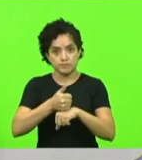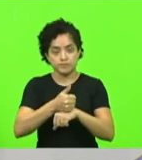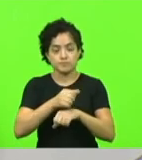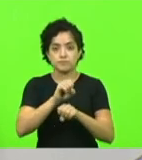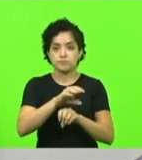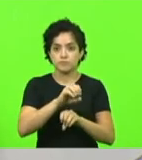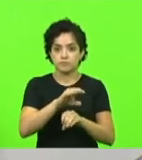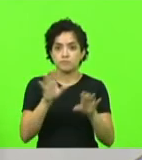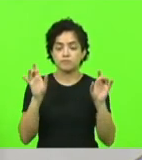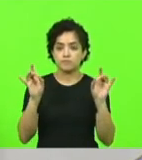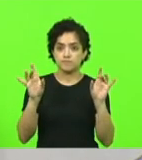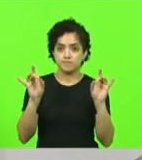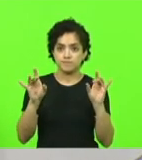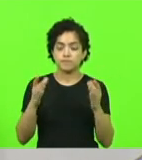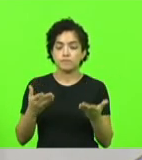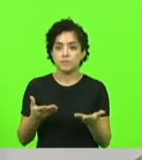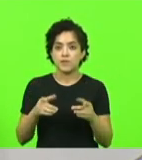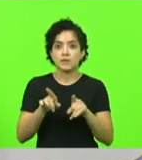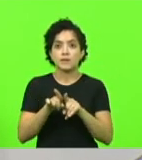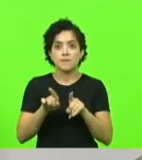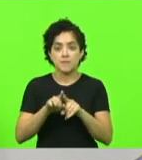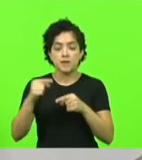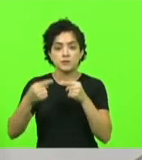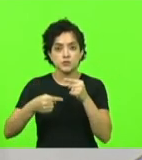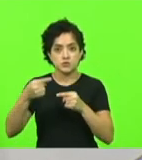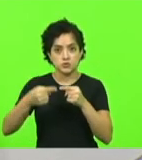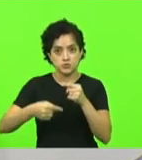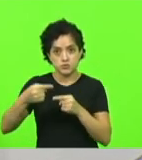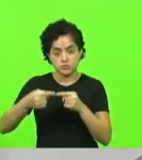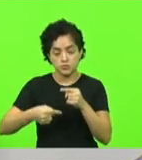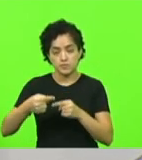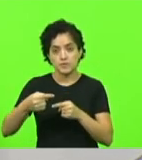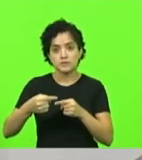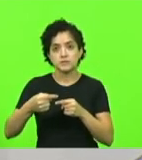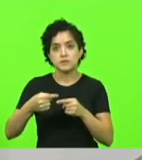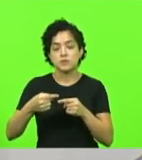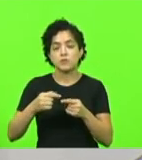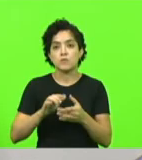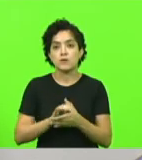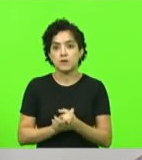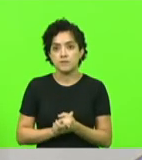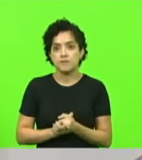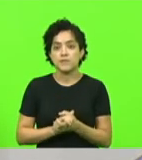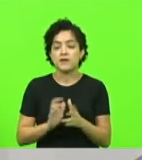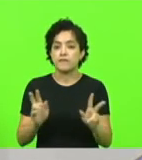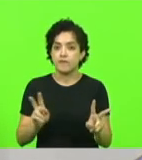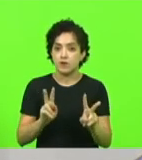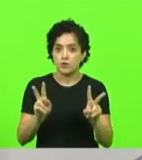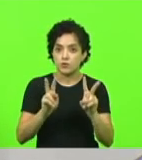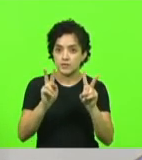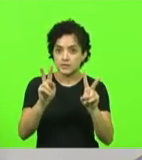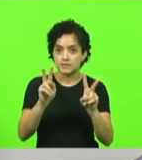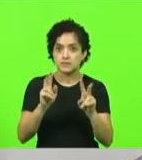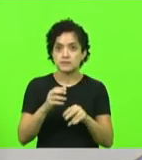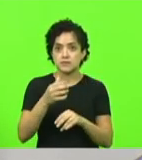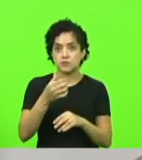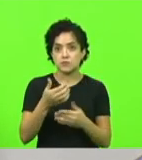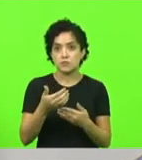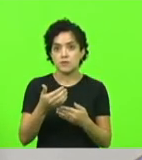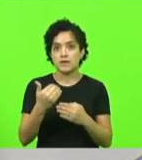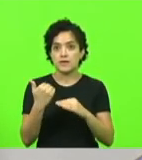especial. Tratamos neste relatório, além da descompactação, da valorização dos 6 níveis e